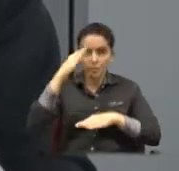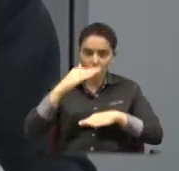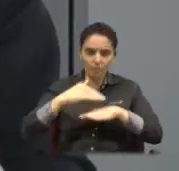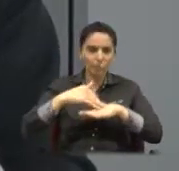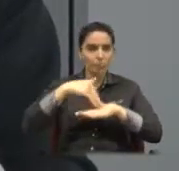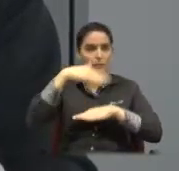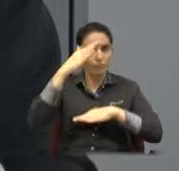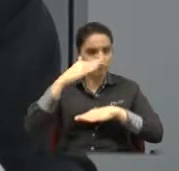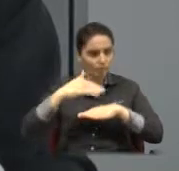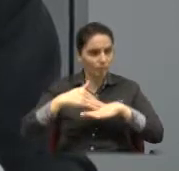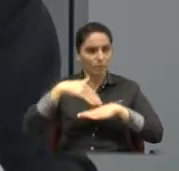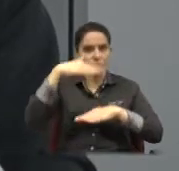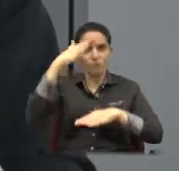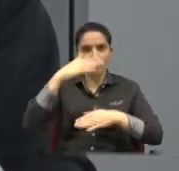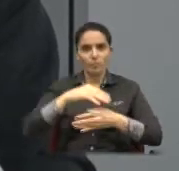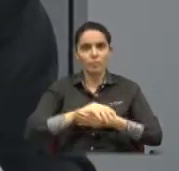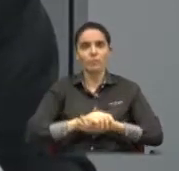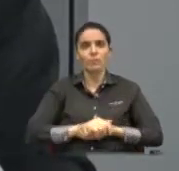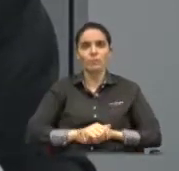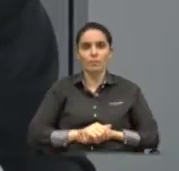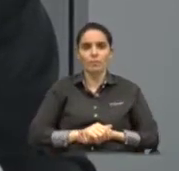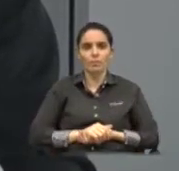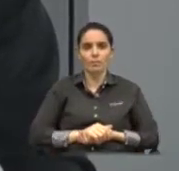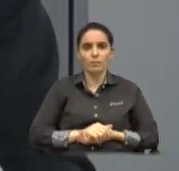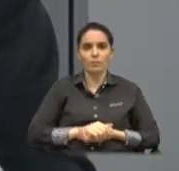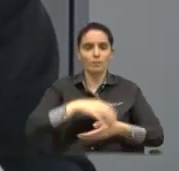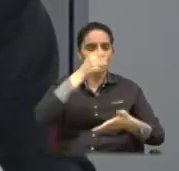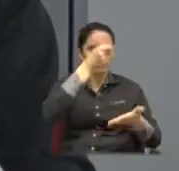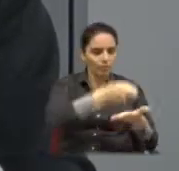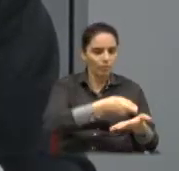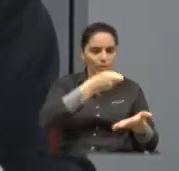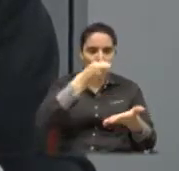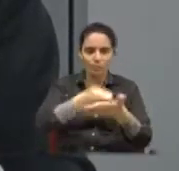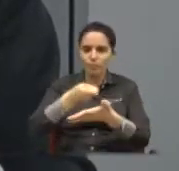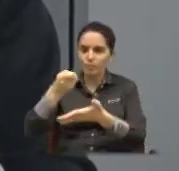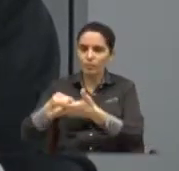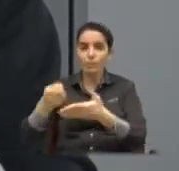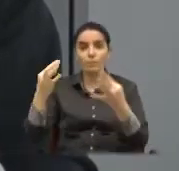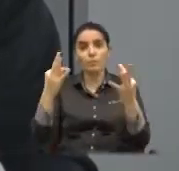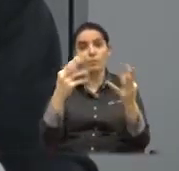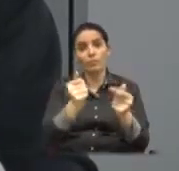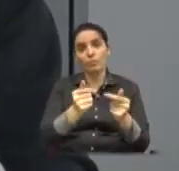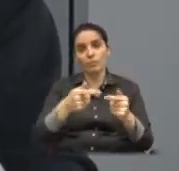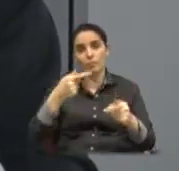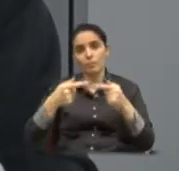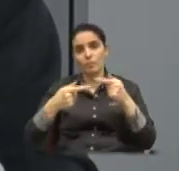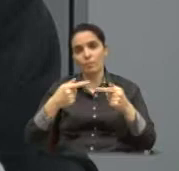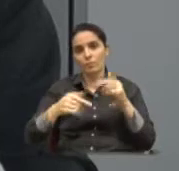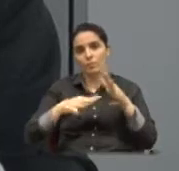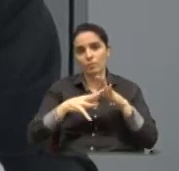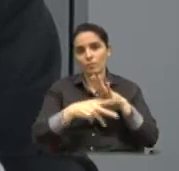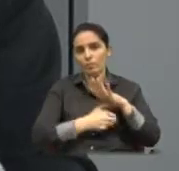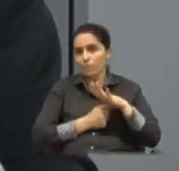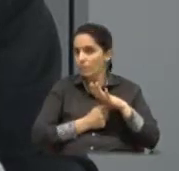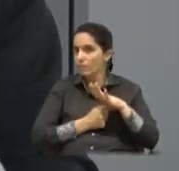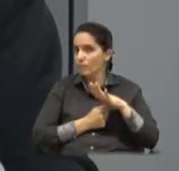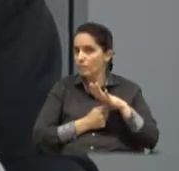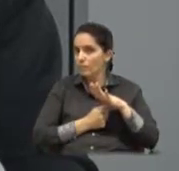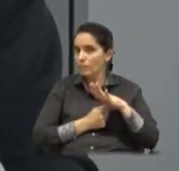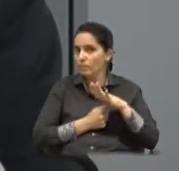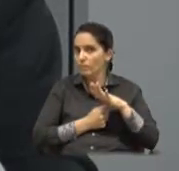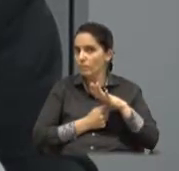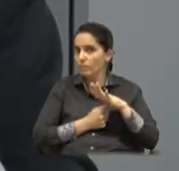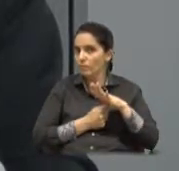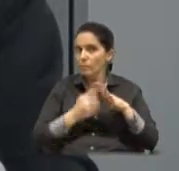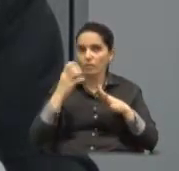podermos cobrir o rombo de nossos governantes. Então, eu não sei mais como dar